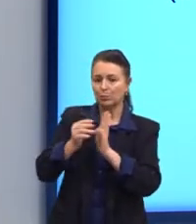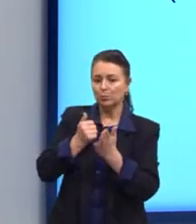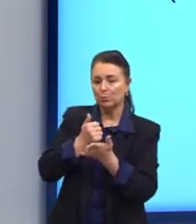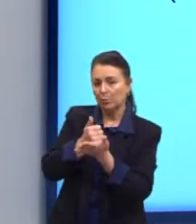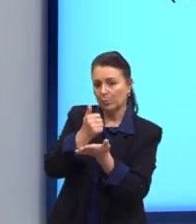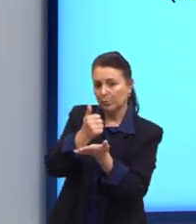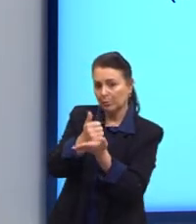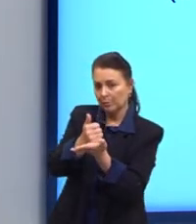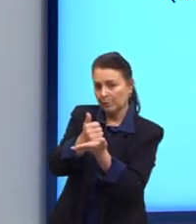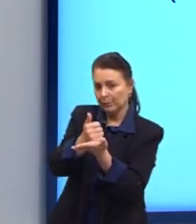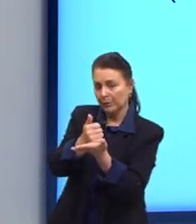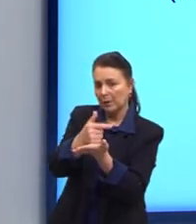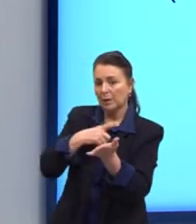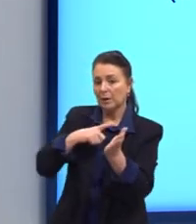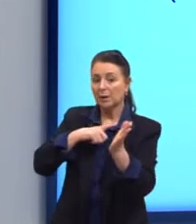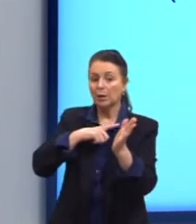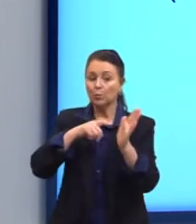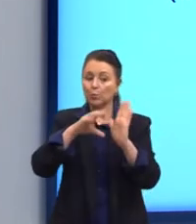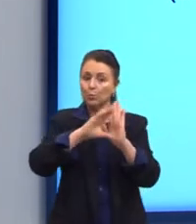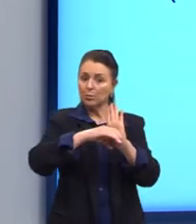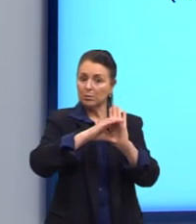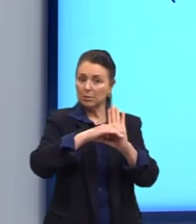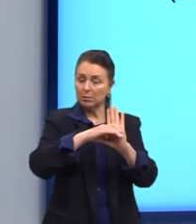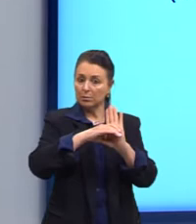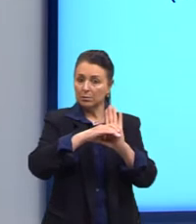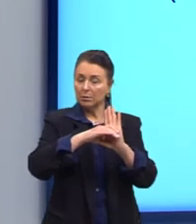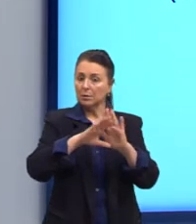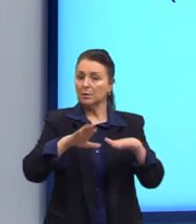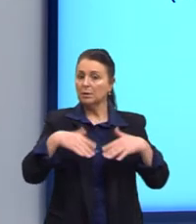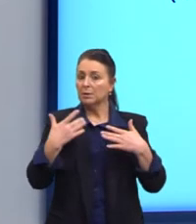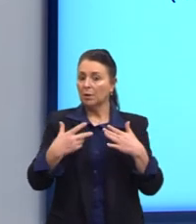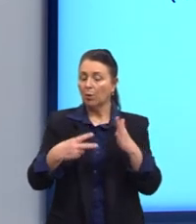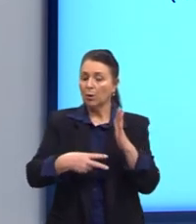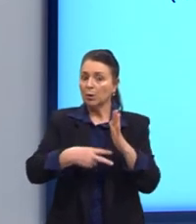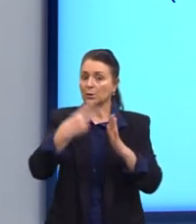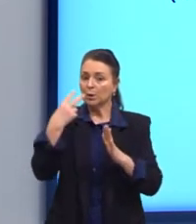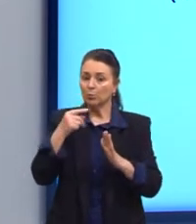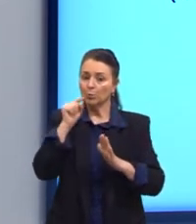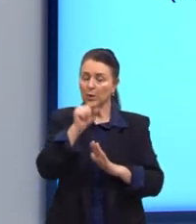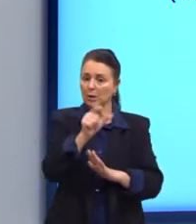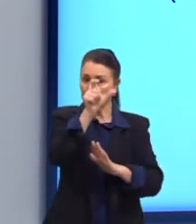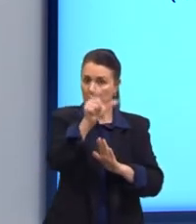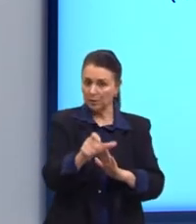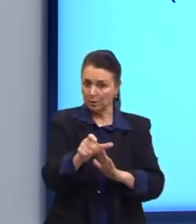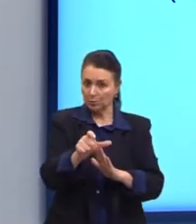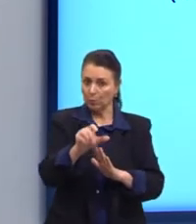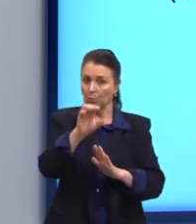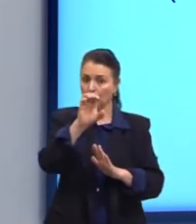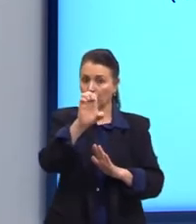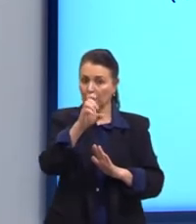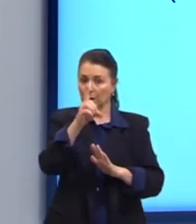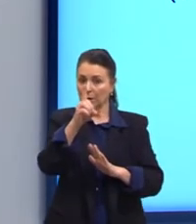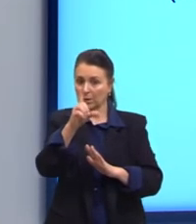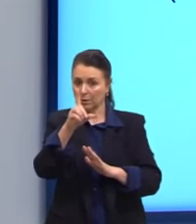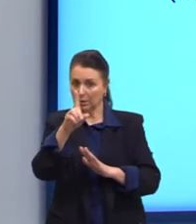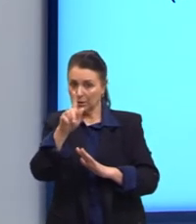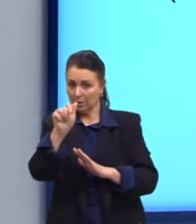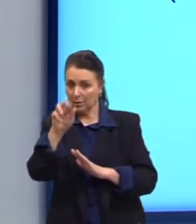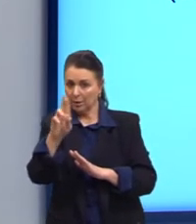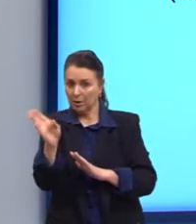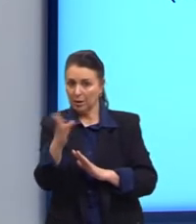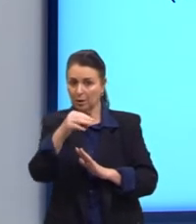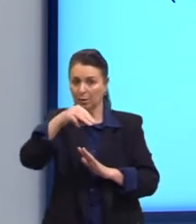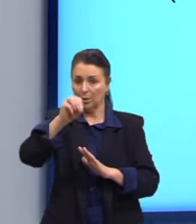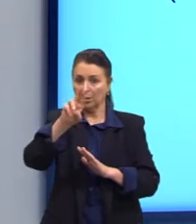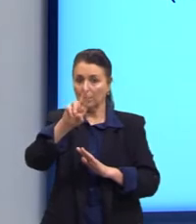que está conceituando então segundo este sujeito Edgar Morin o cinema é o que uma máquina